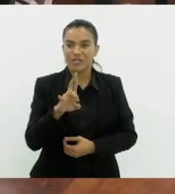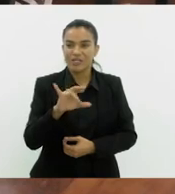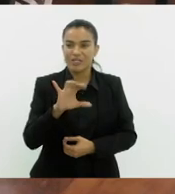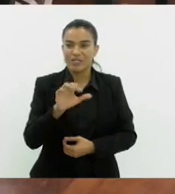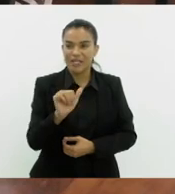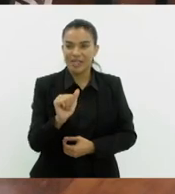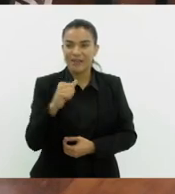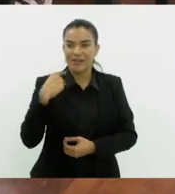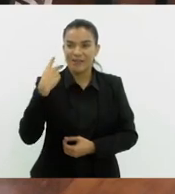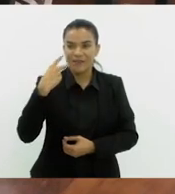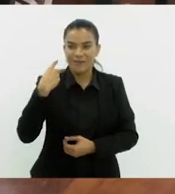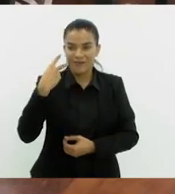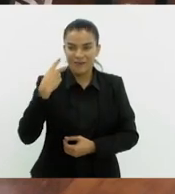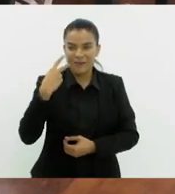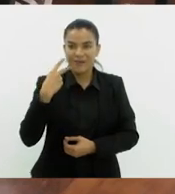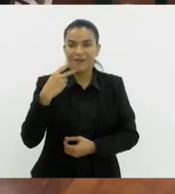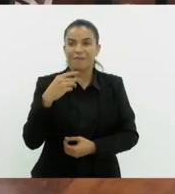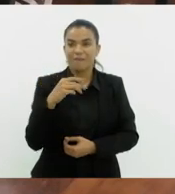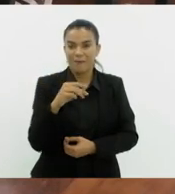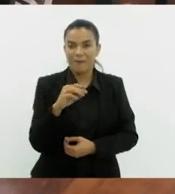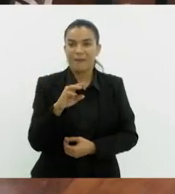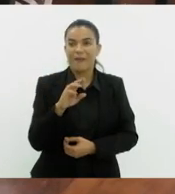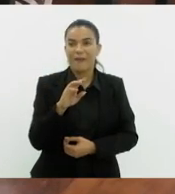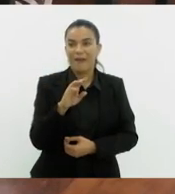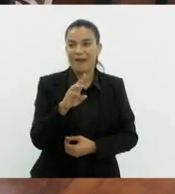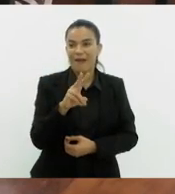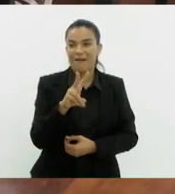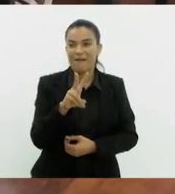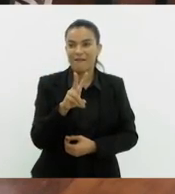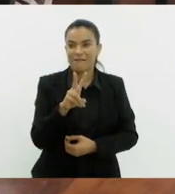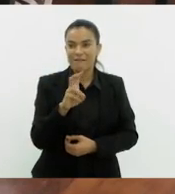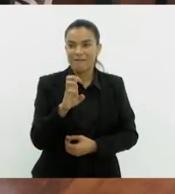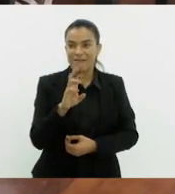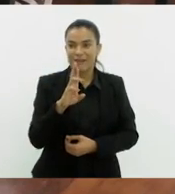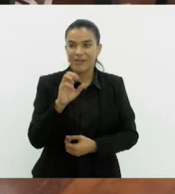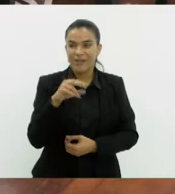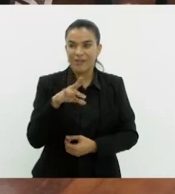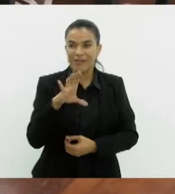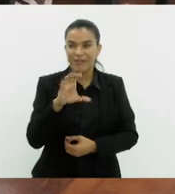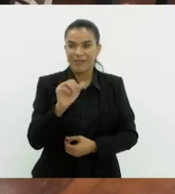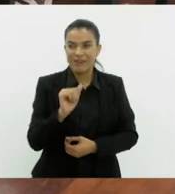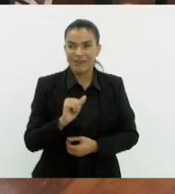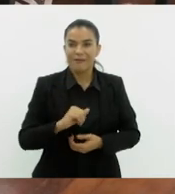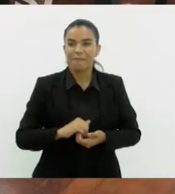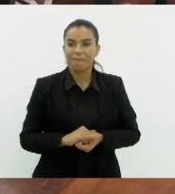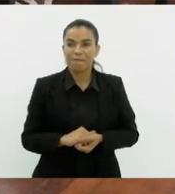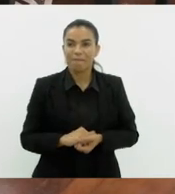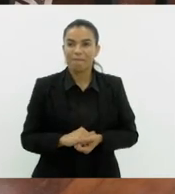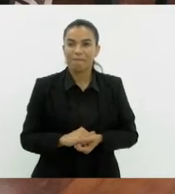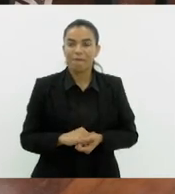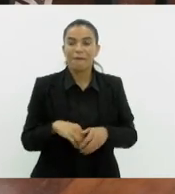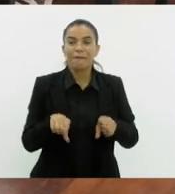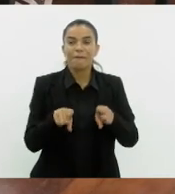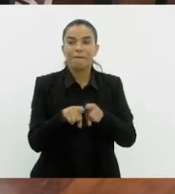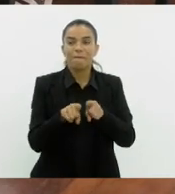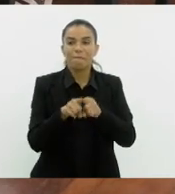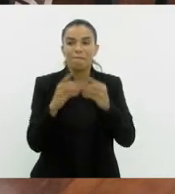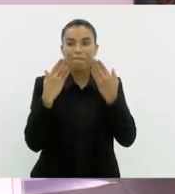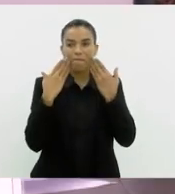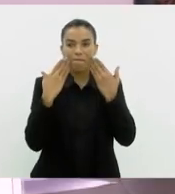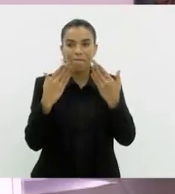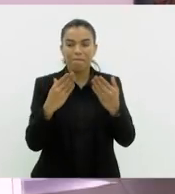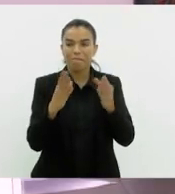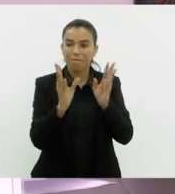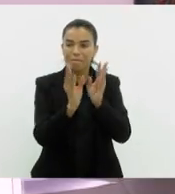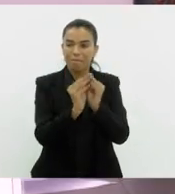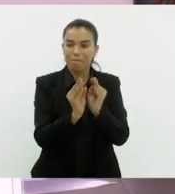da vereadora Mônica Benício, que também acompanha esta audiência. Muito obrigada. E eu gostaria de apresentar aqui um pouco